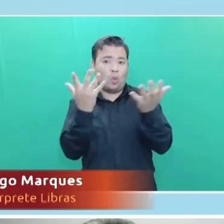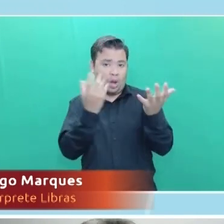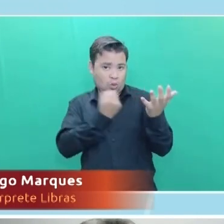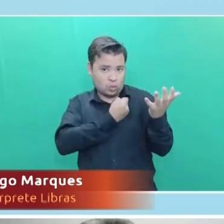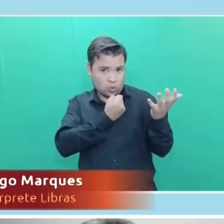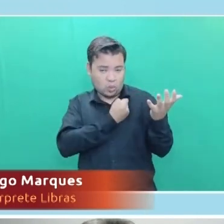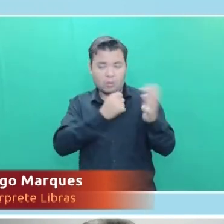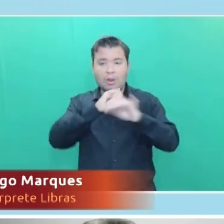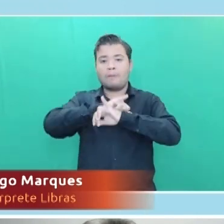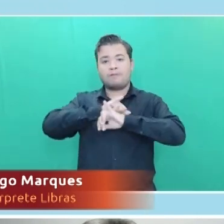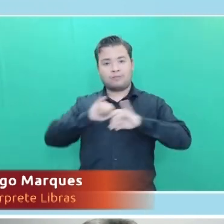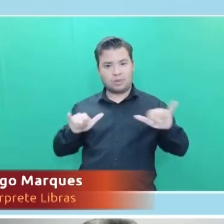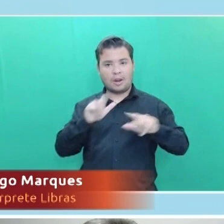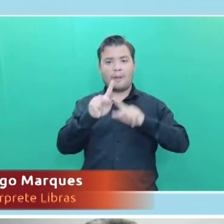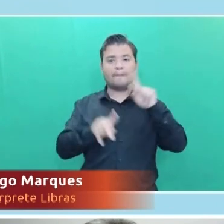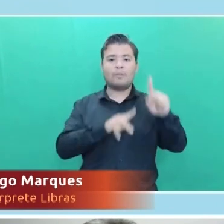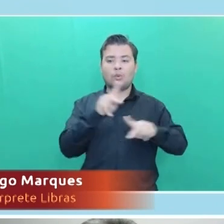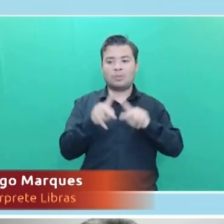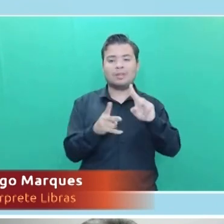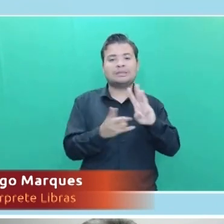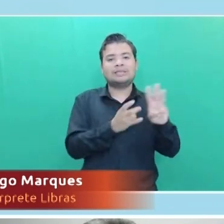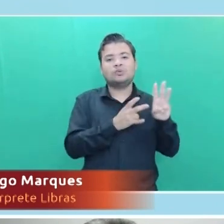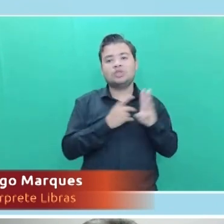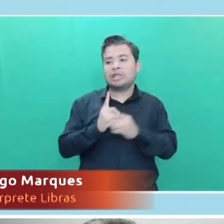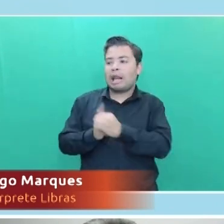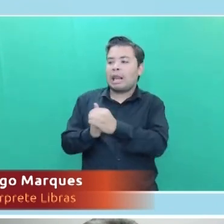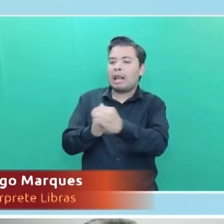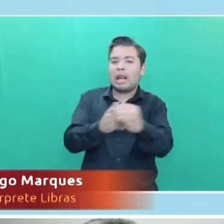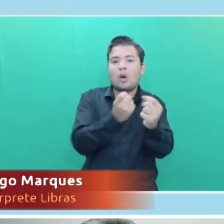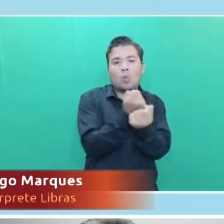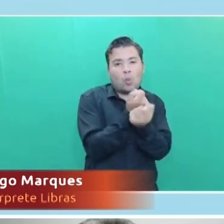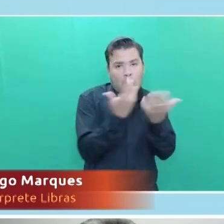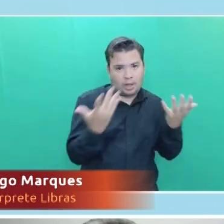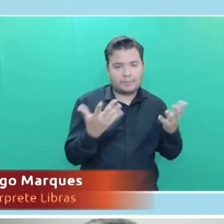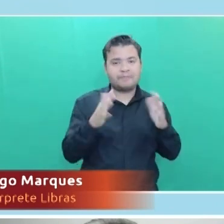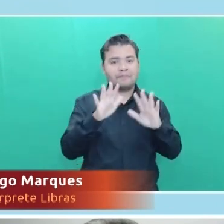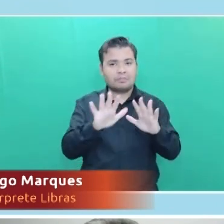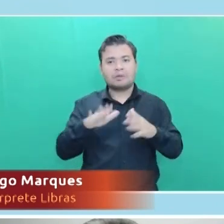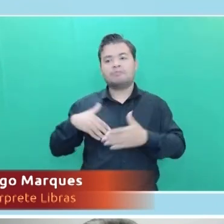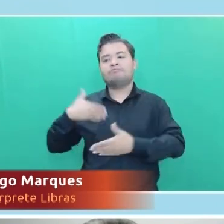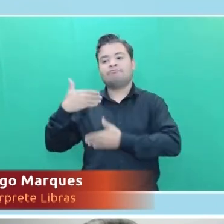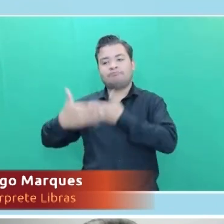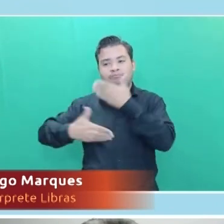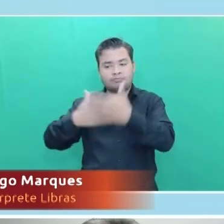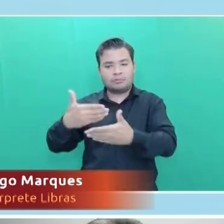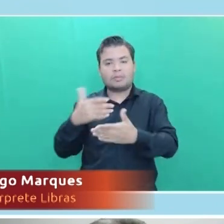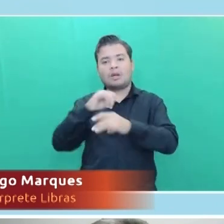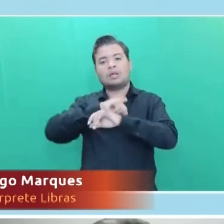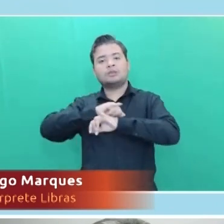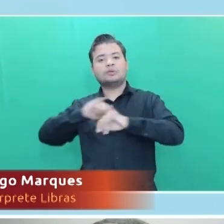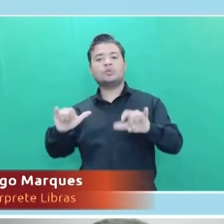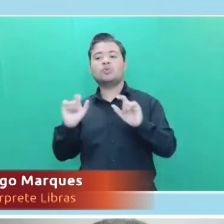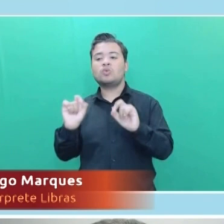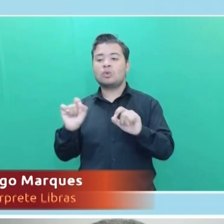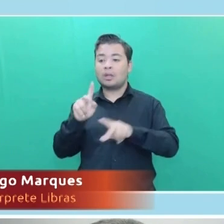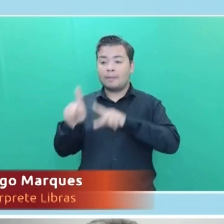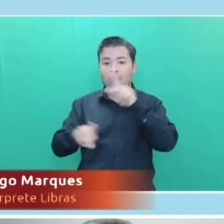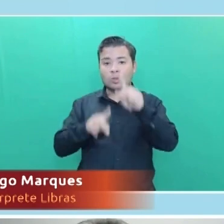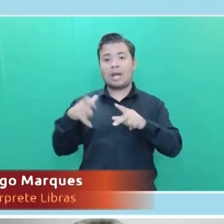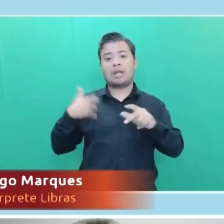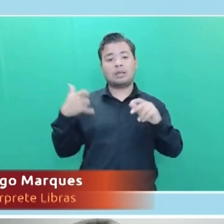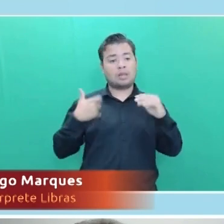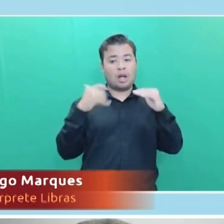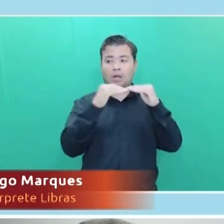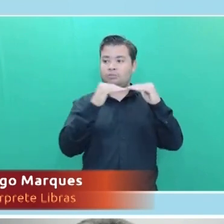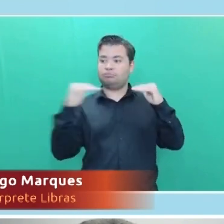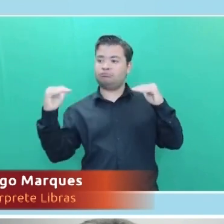população indígena de cada município, mas logo, logo a gente já vai estar divulgando a população por faixa etária,